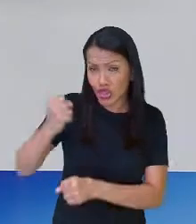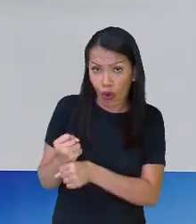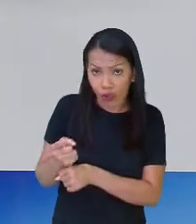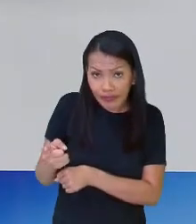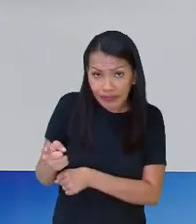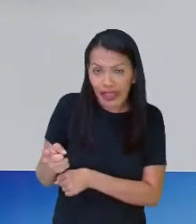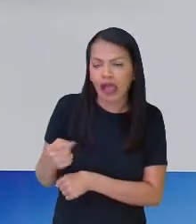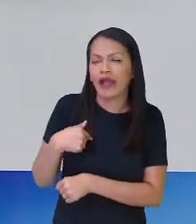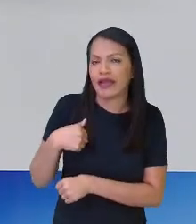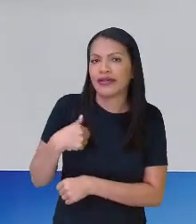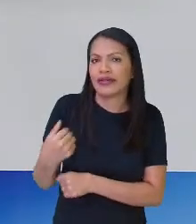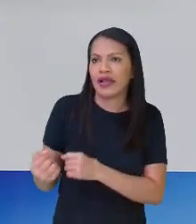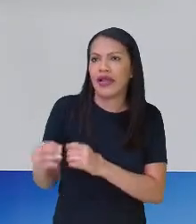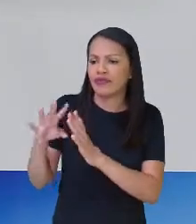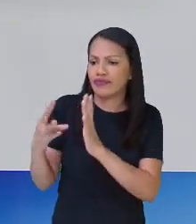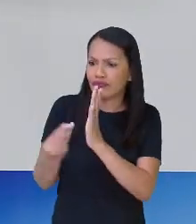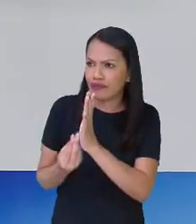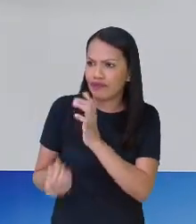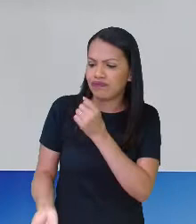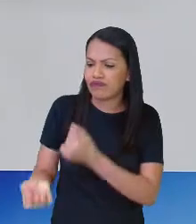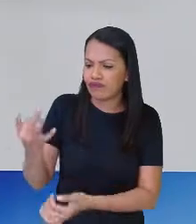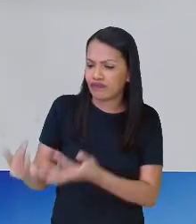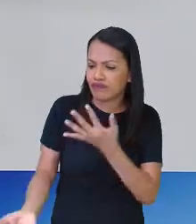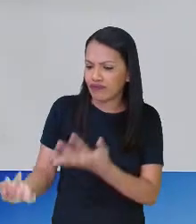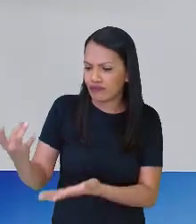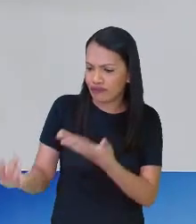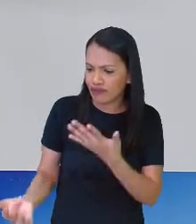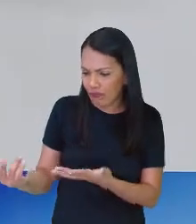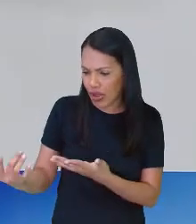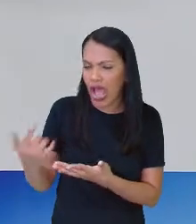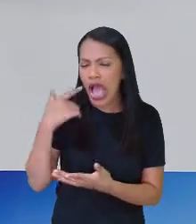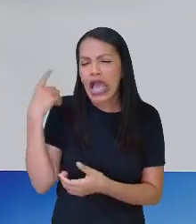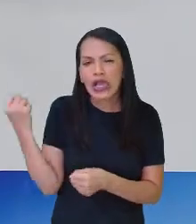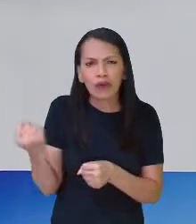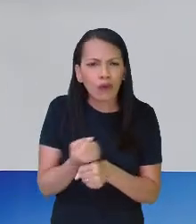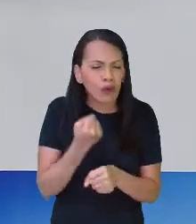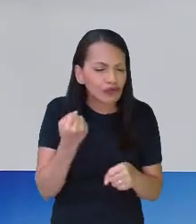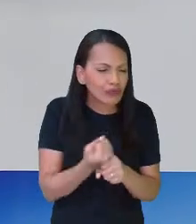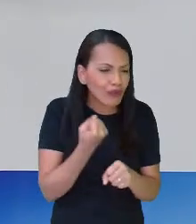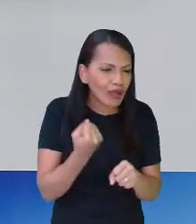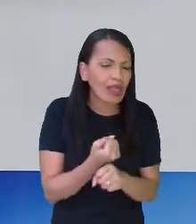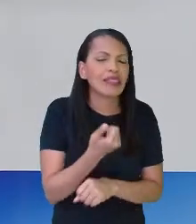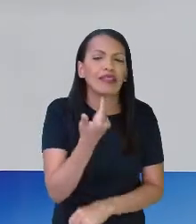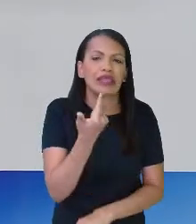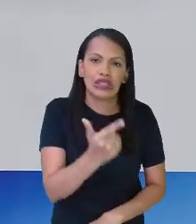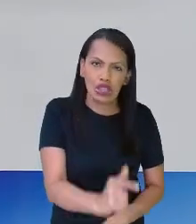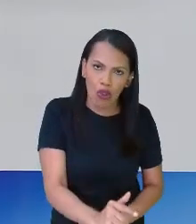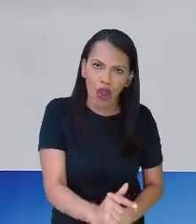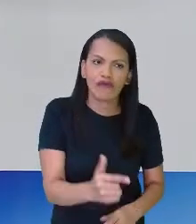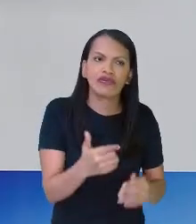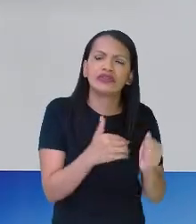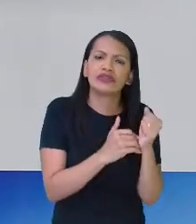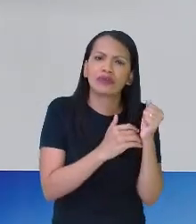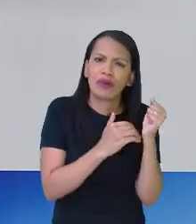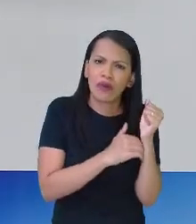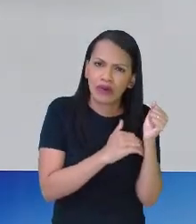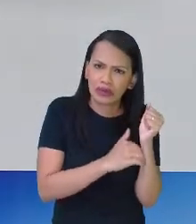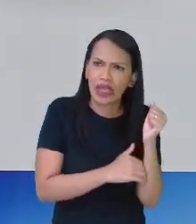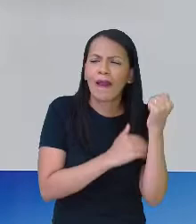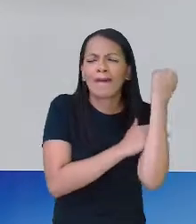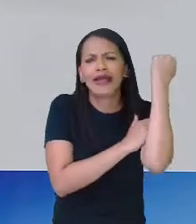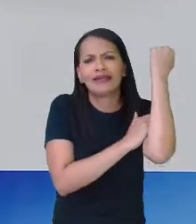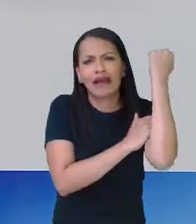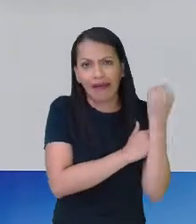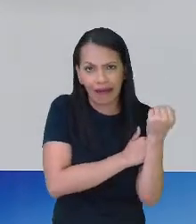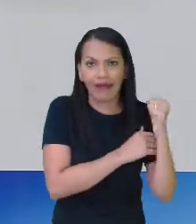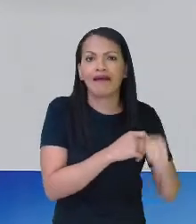o quilombo. Mas não tinha problema não, se construiu o quilombo de volta em outro local diferente, mais escondido ainda e mais resistente